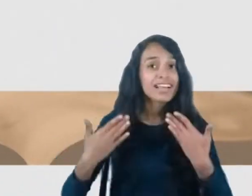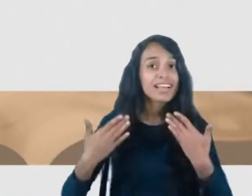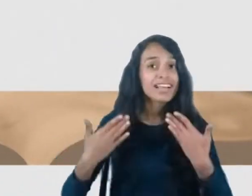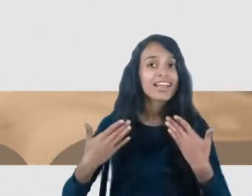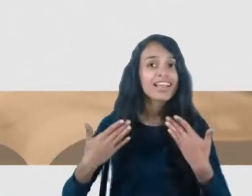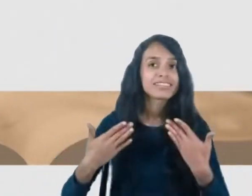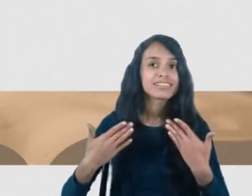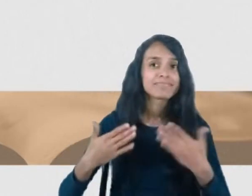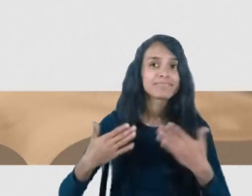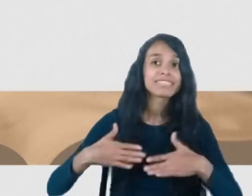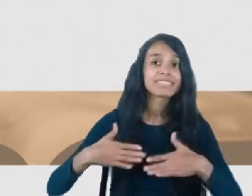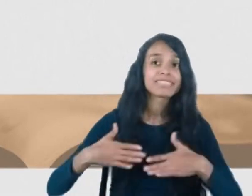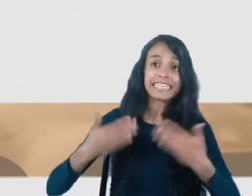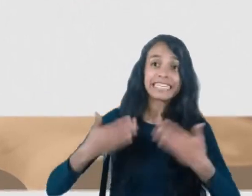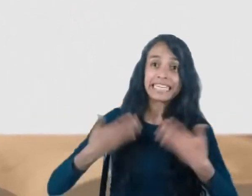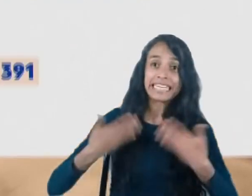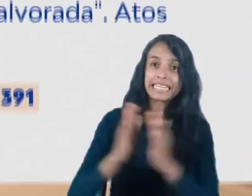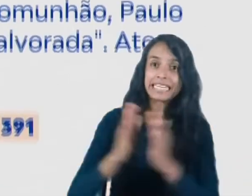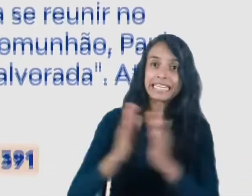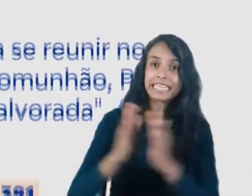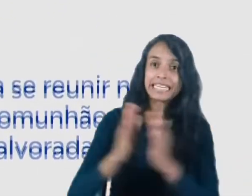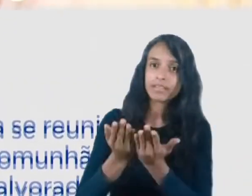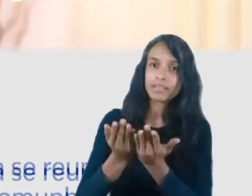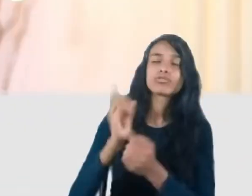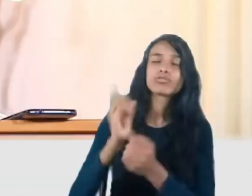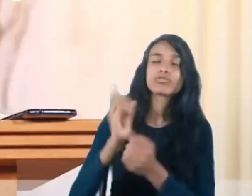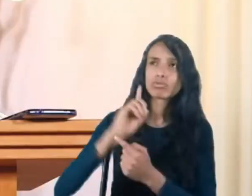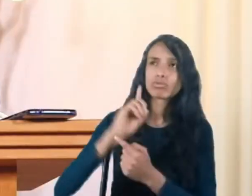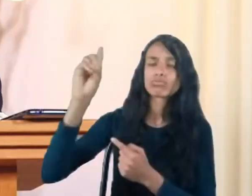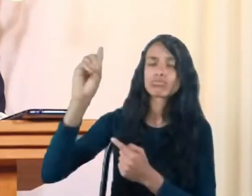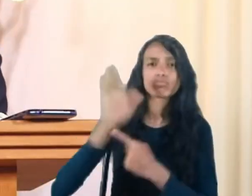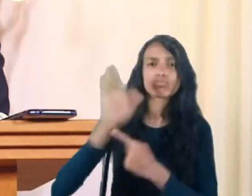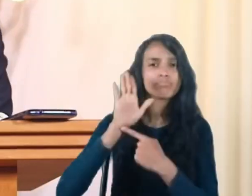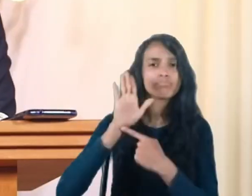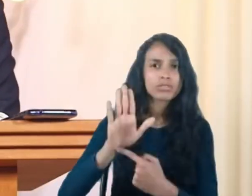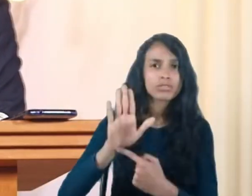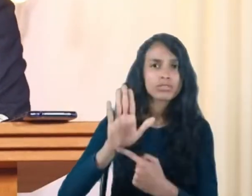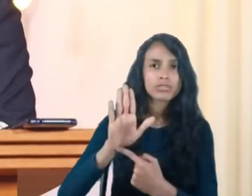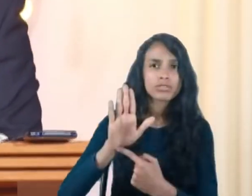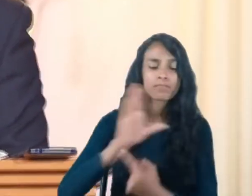diz a palavra de Deus, os crentes